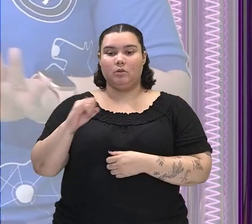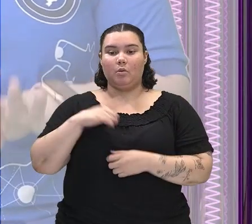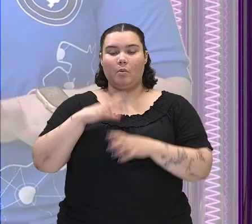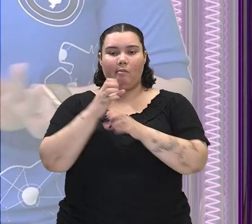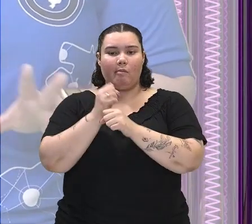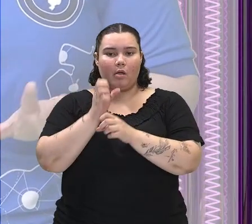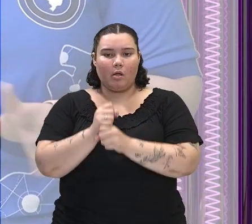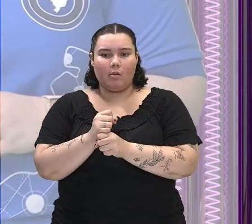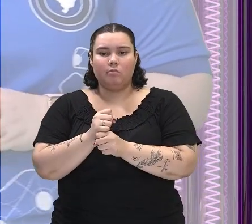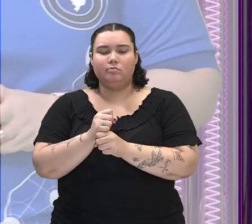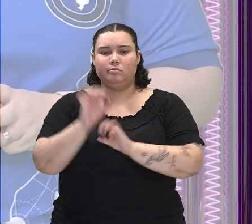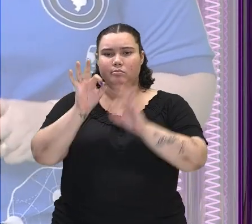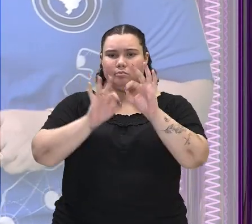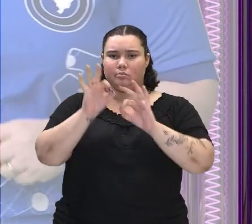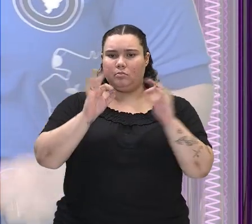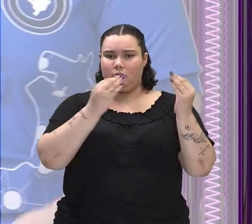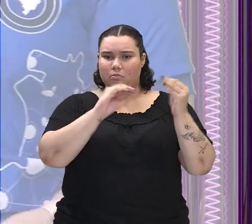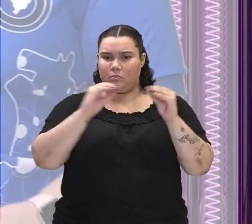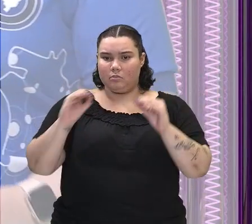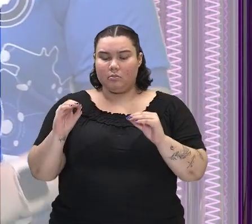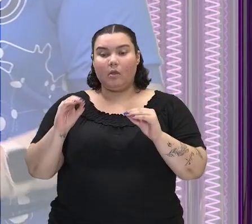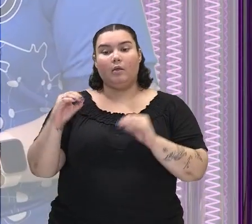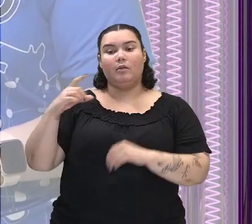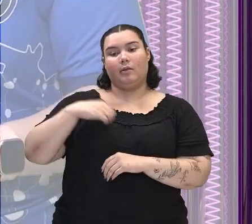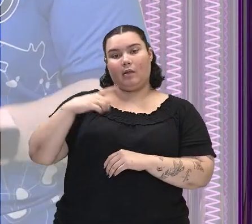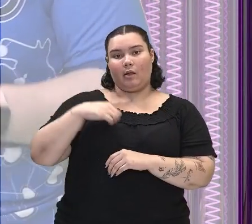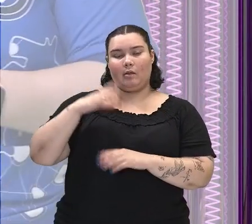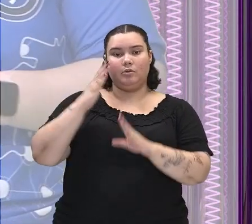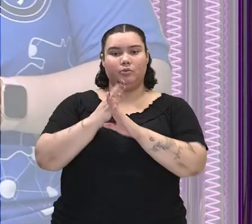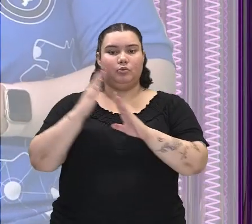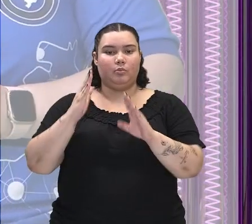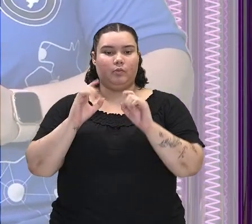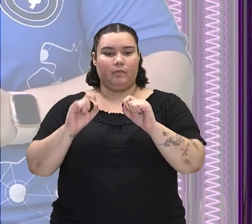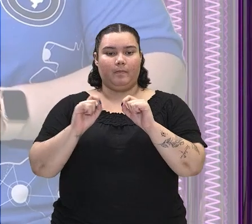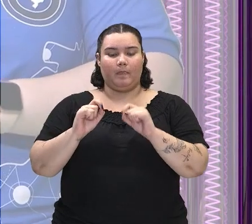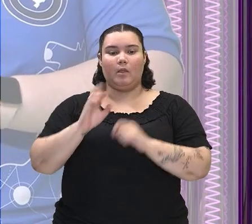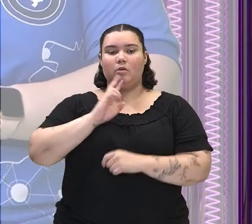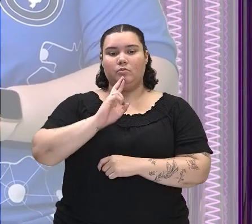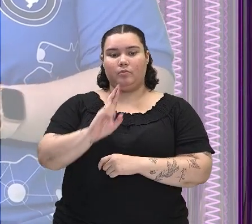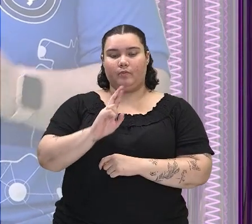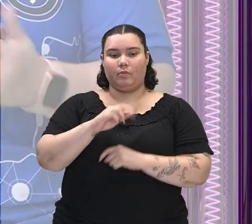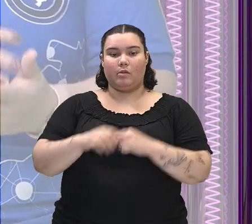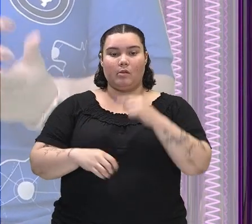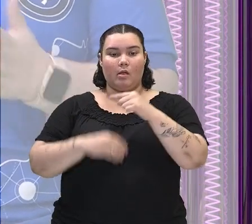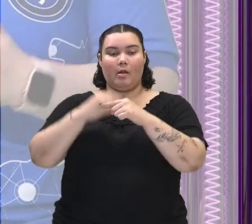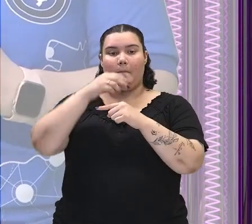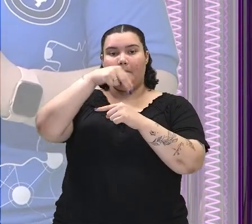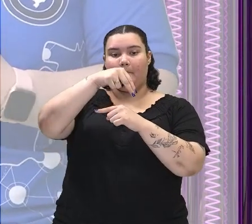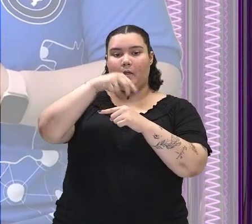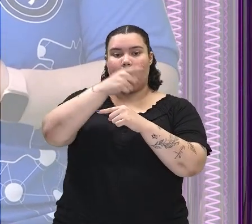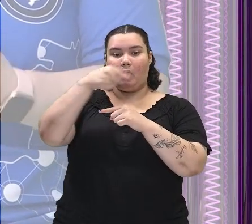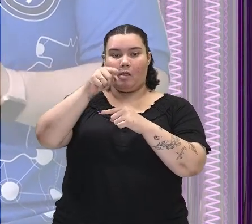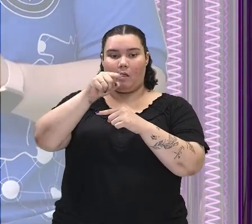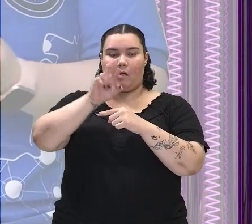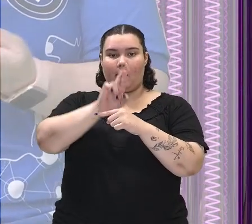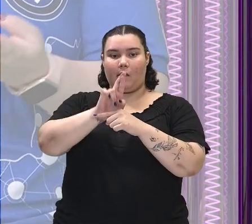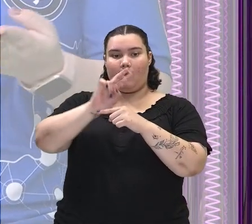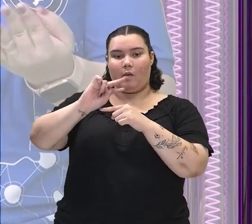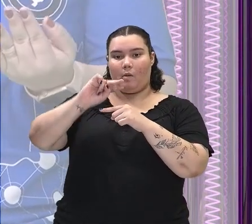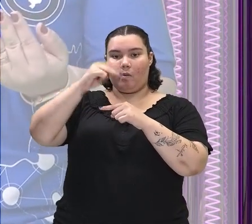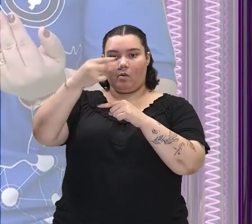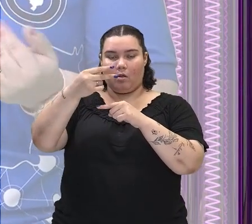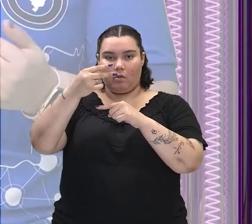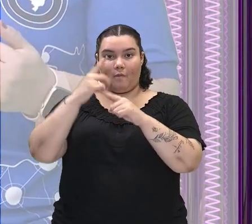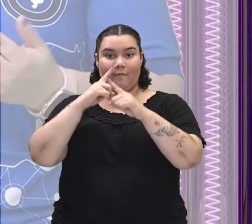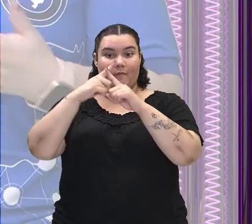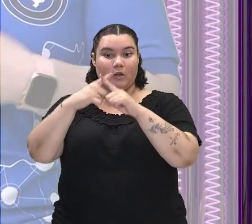ali, reorganizando a fórmula, a gente vai chegar ali, ó, a πr ao quadrado vezes 2H, né? Multiplicou